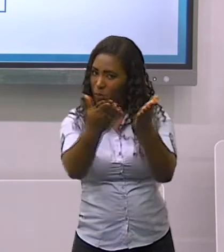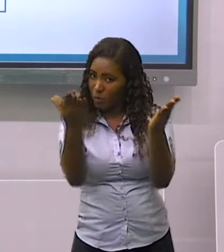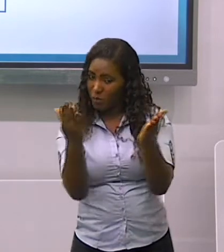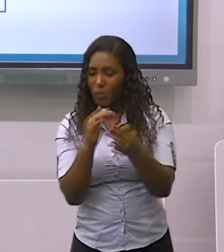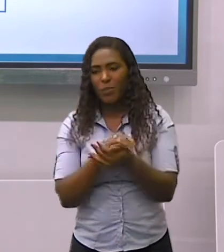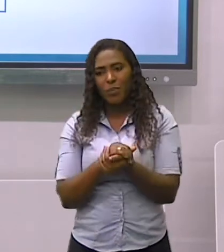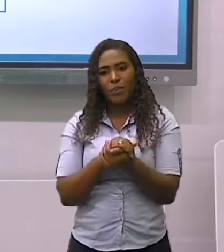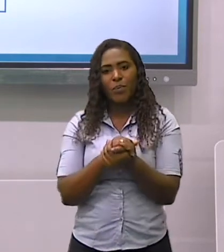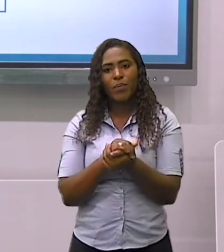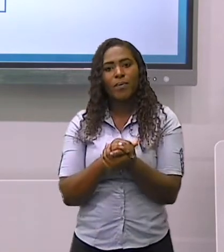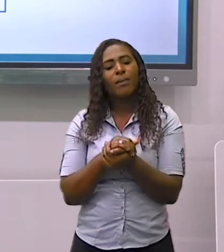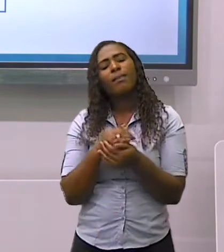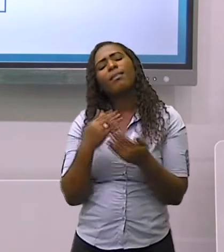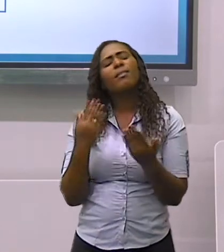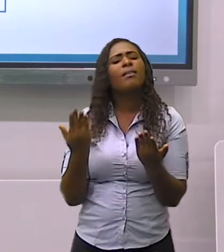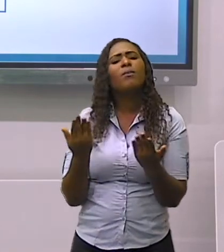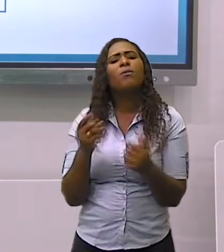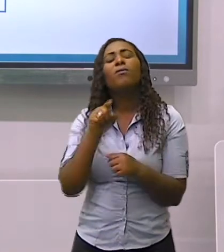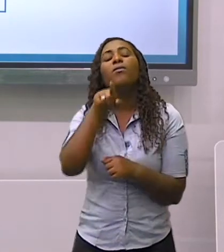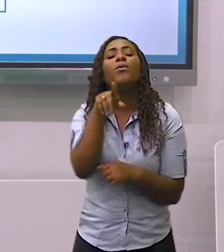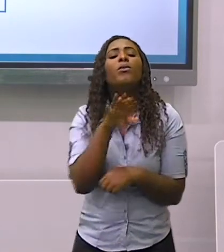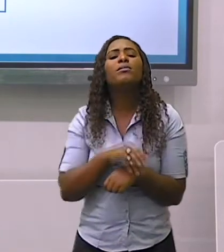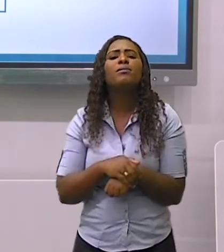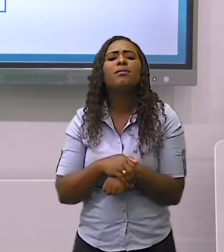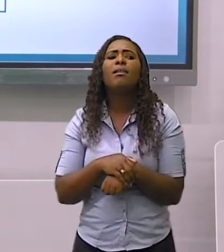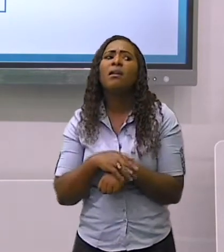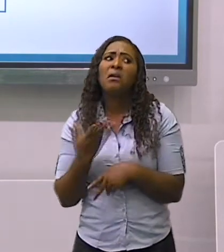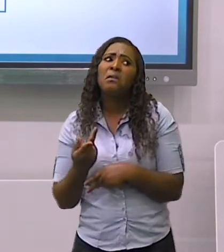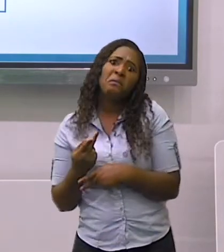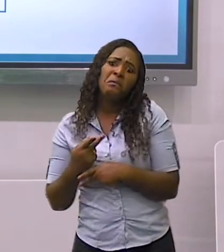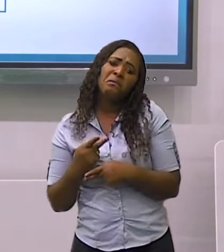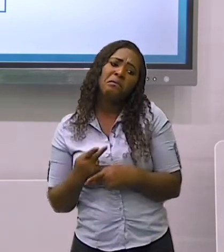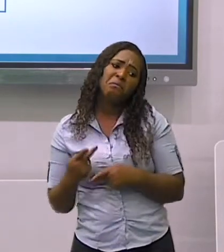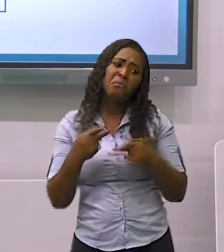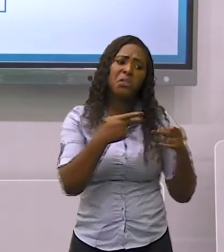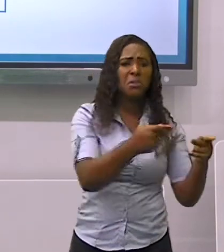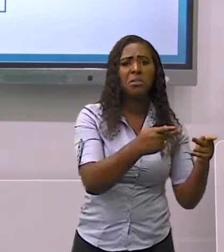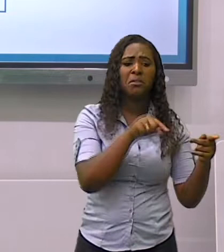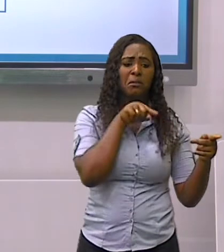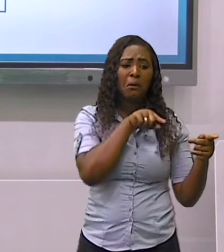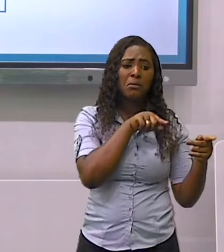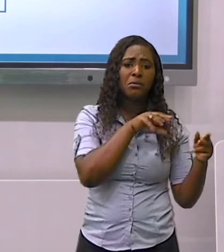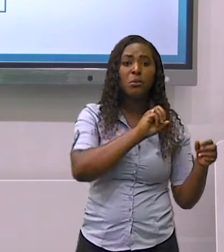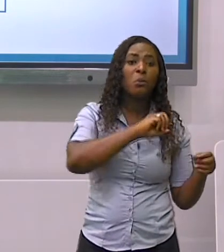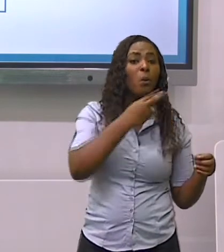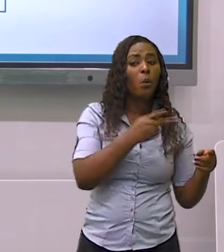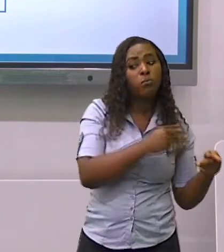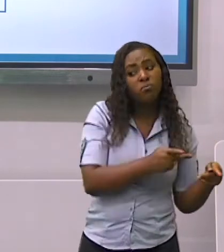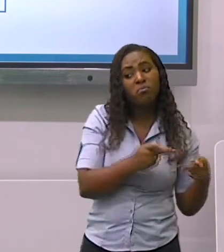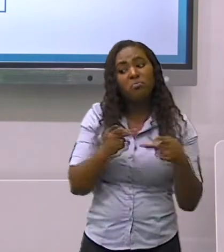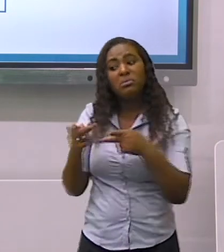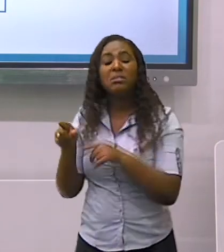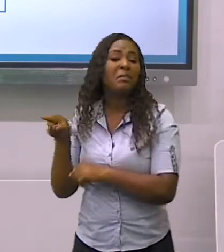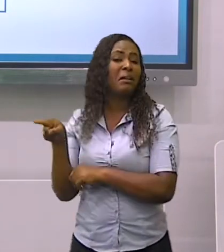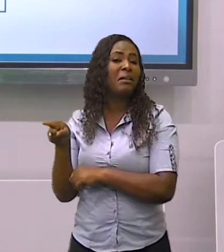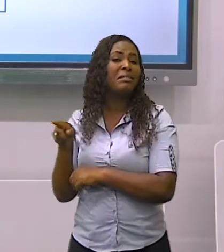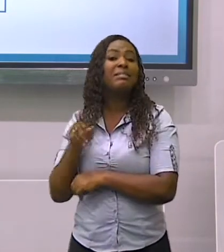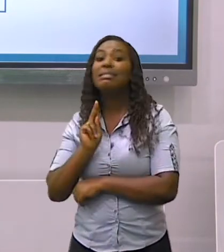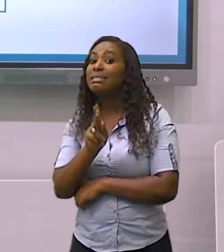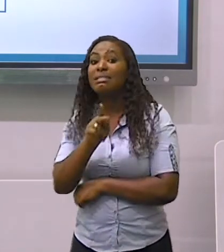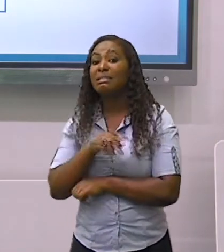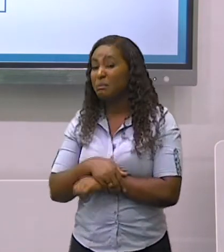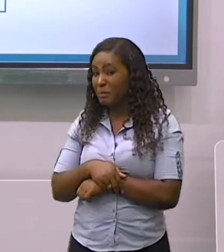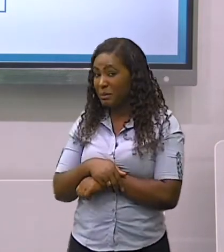você utiliza com maior frequência os espaços públicos ou privados.